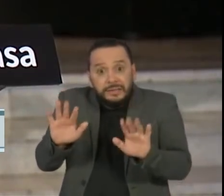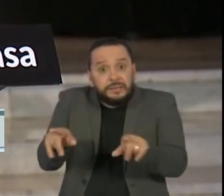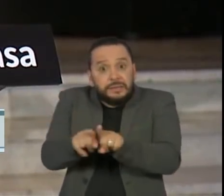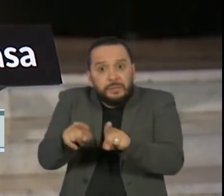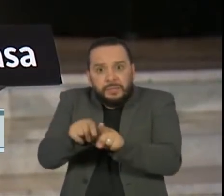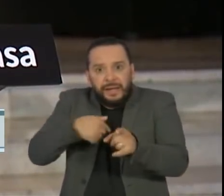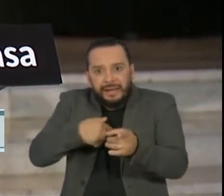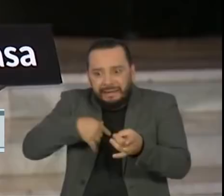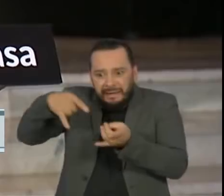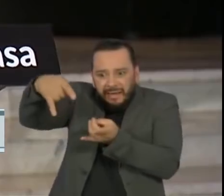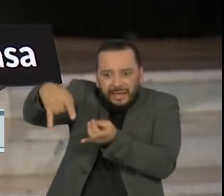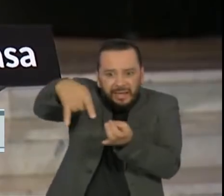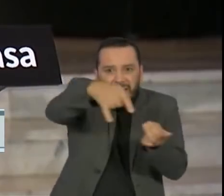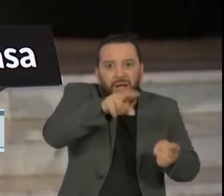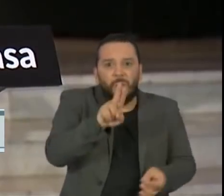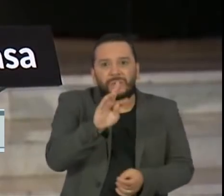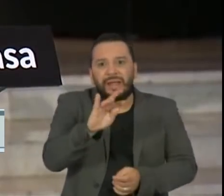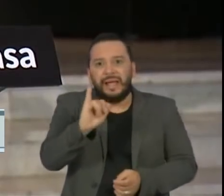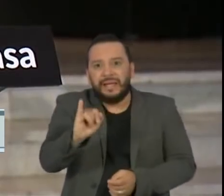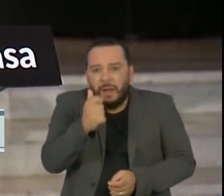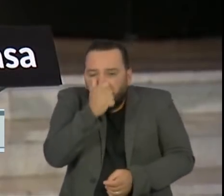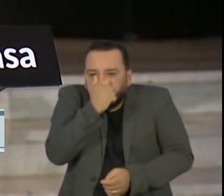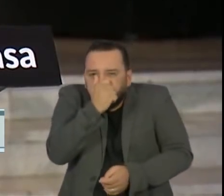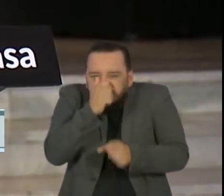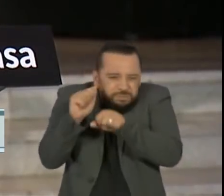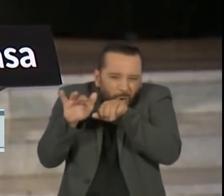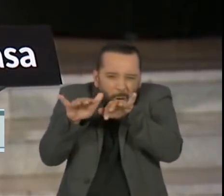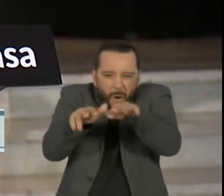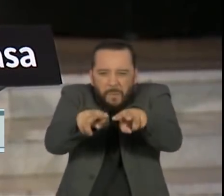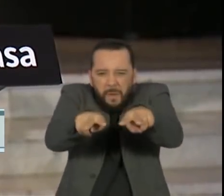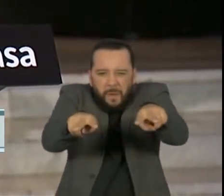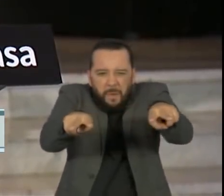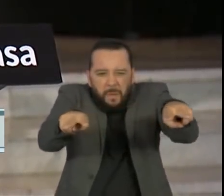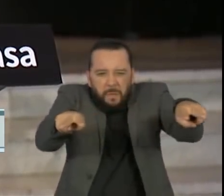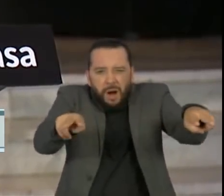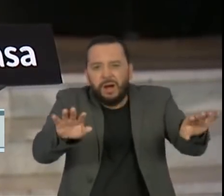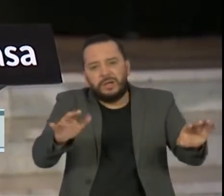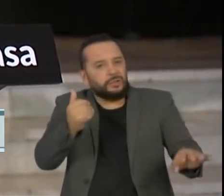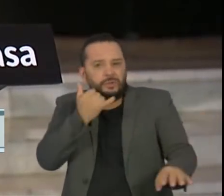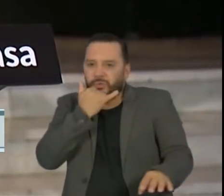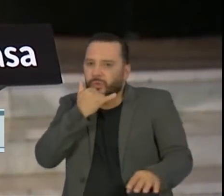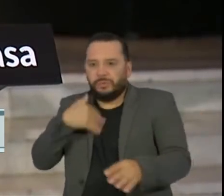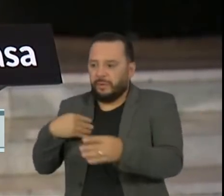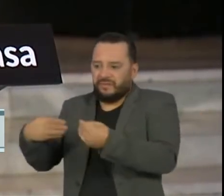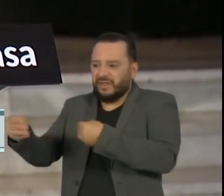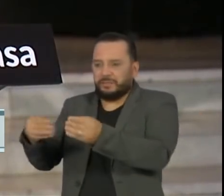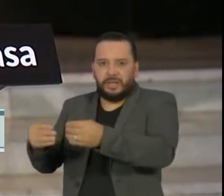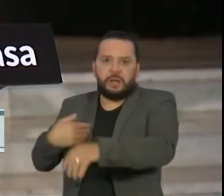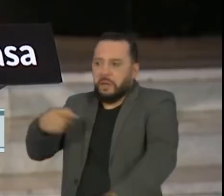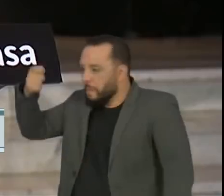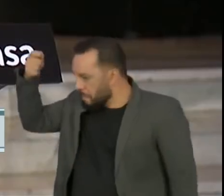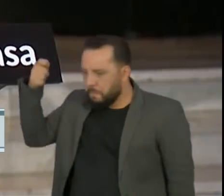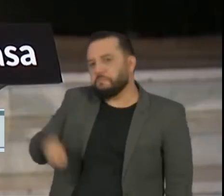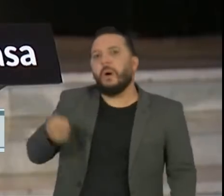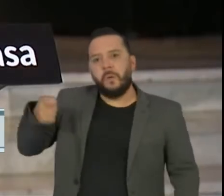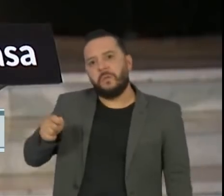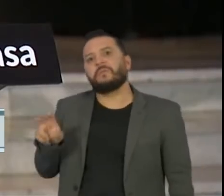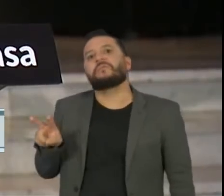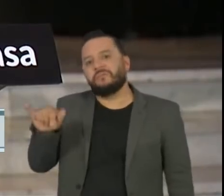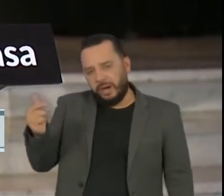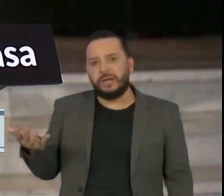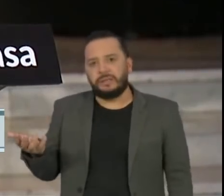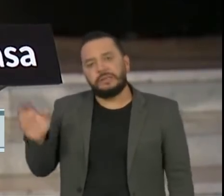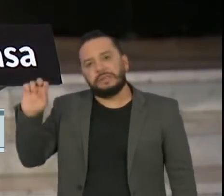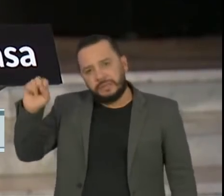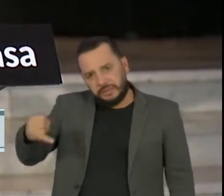UTI, sim, serão tomadas medidas de aumento da restrição e aumento ao distanciamento social